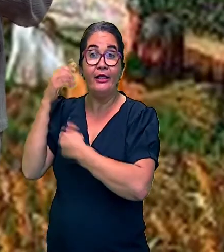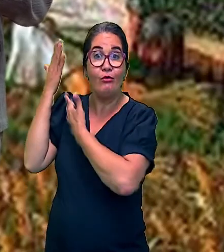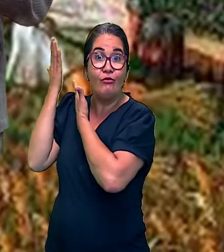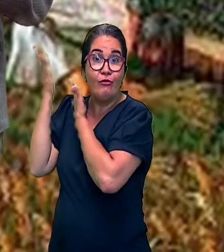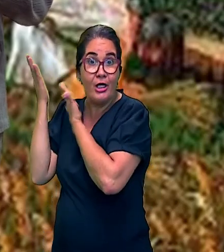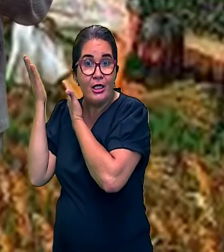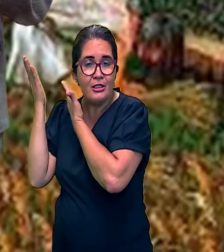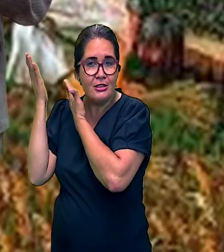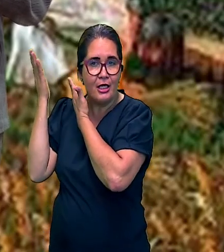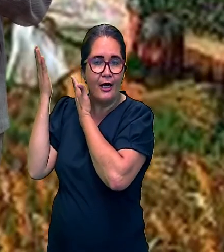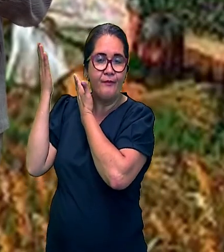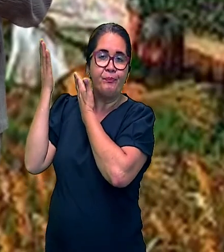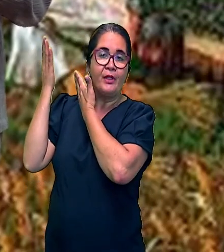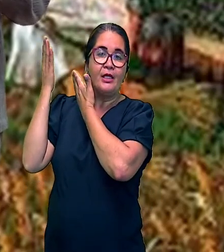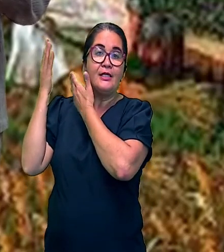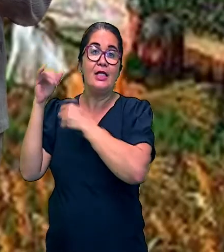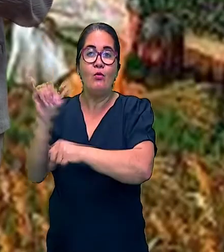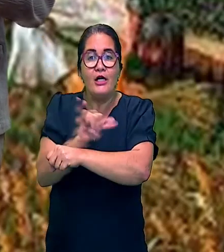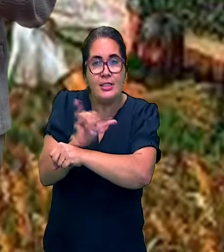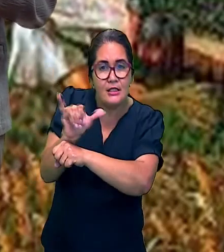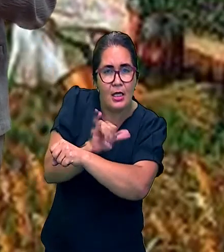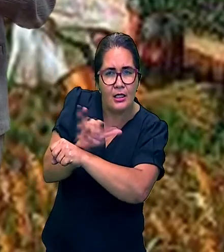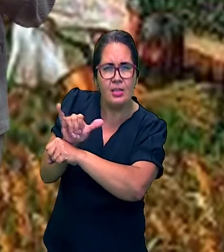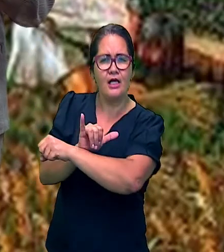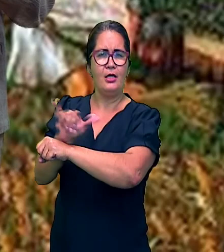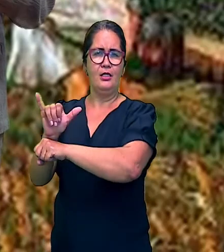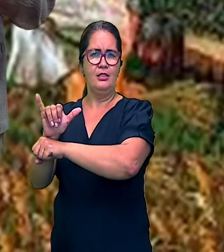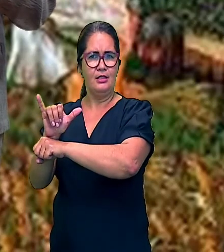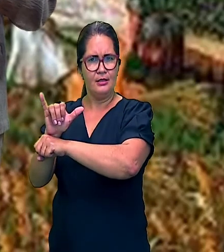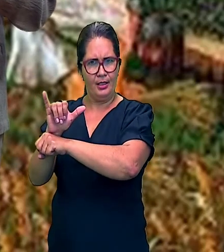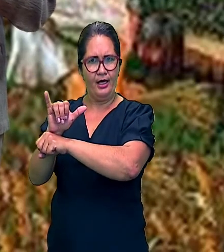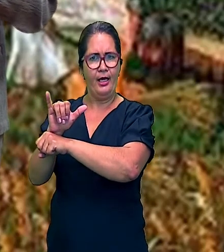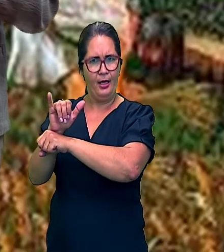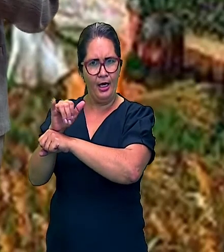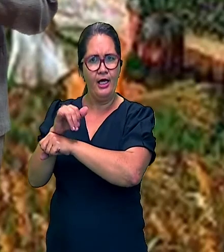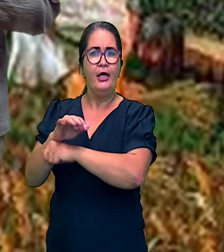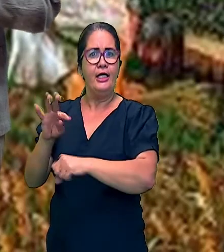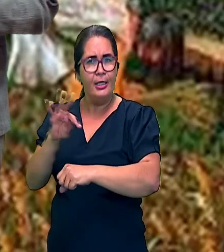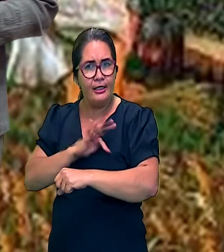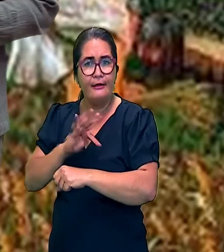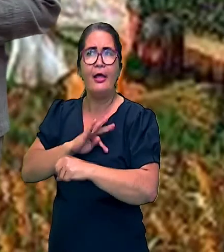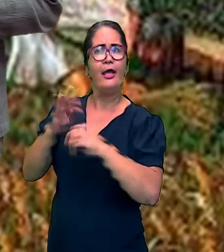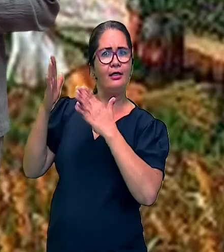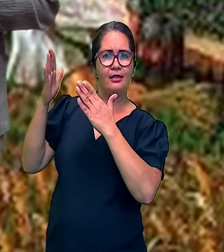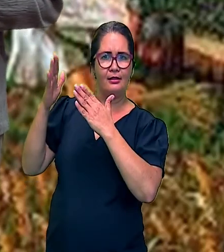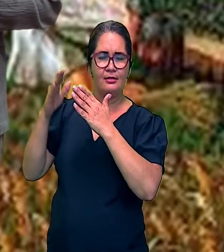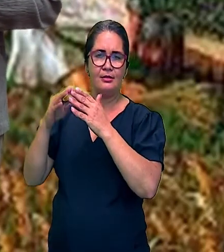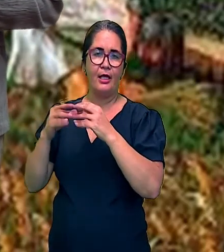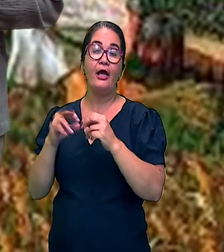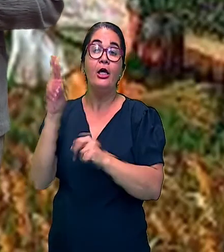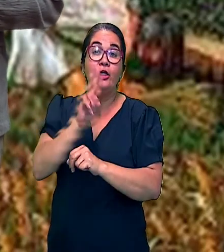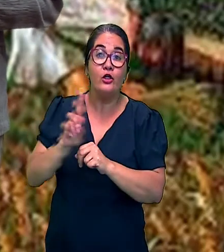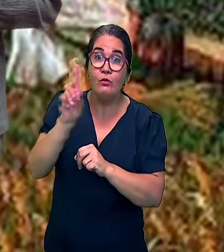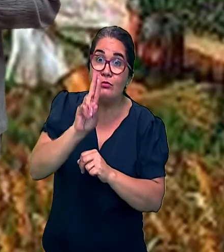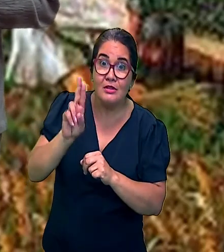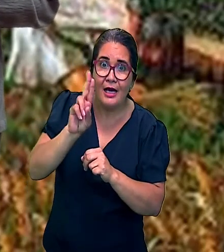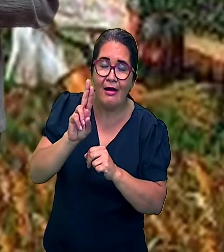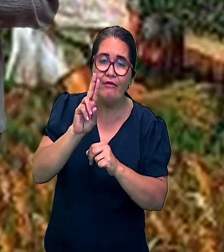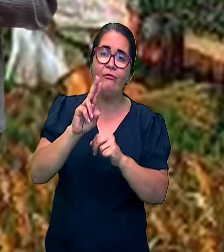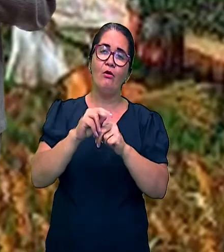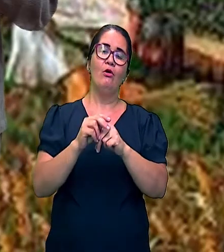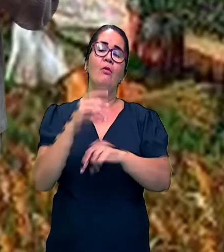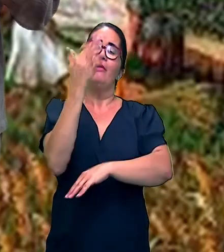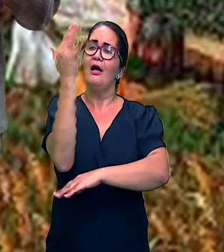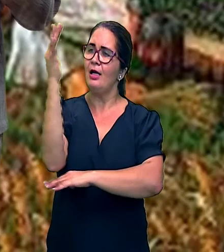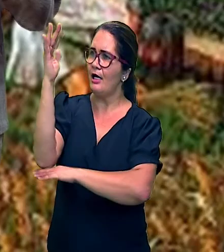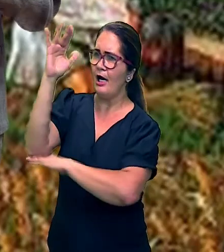cultivar as áreas para plantação, até mesmo para pastagem, é através da queimada.